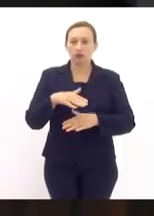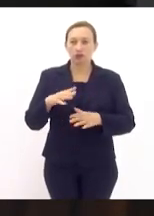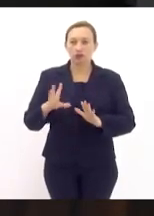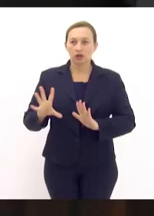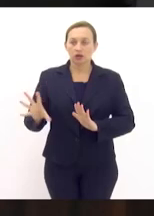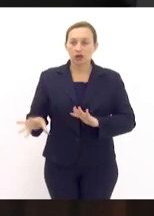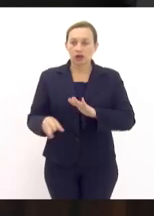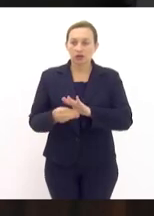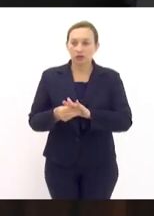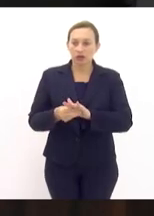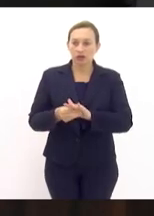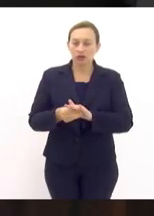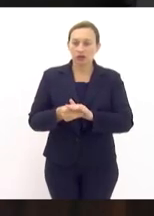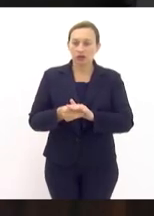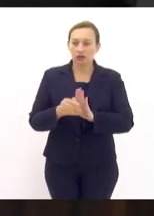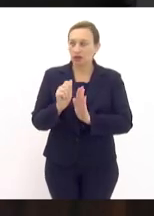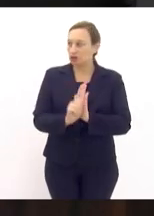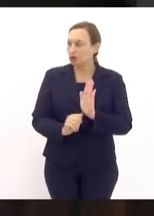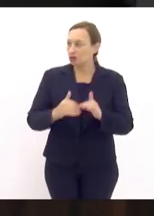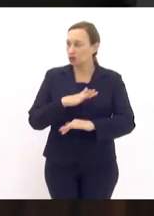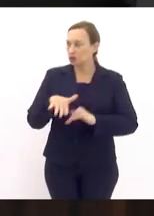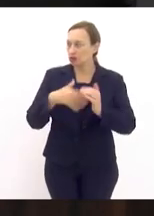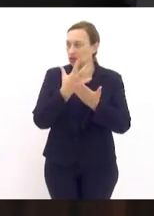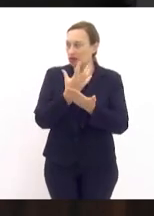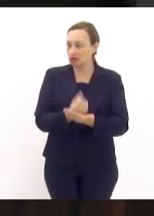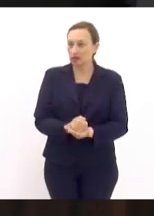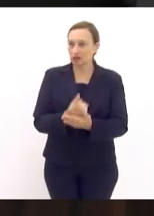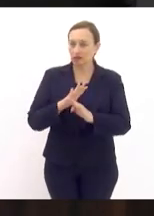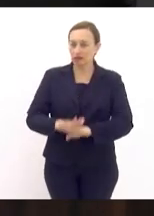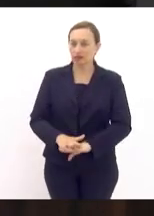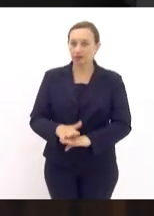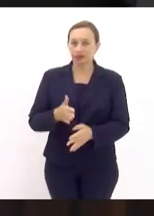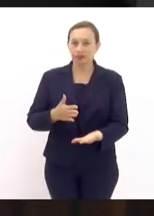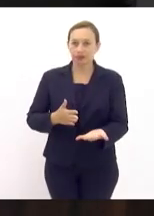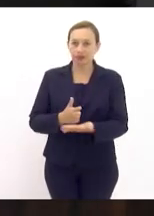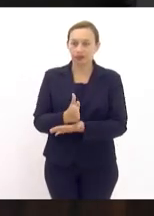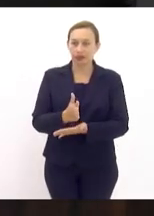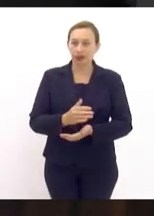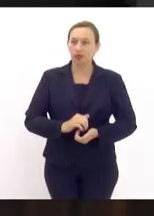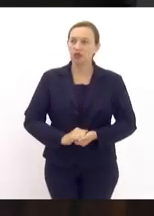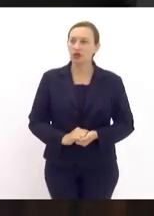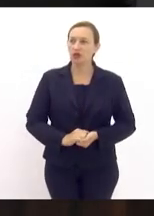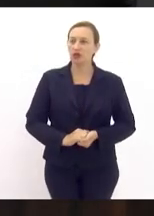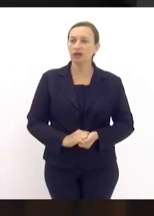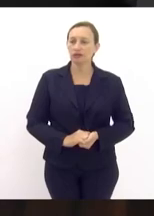de redação. Senhores que aprovam, permaneçam como estão, aprovado.